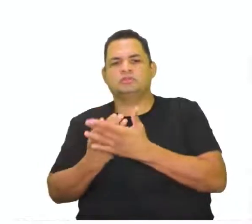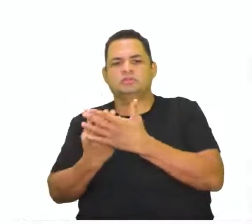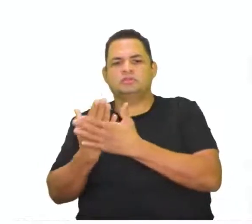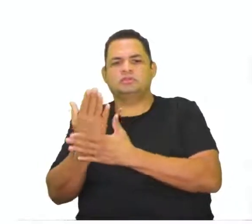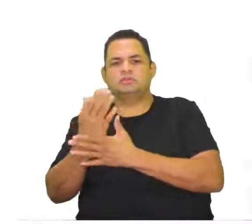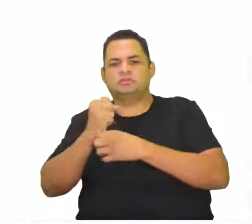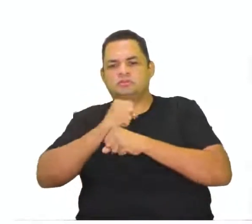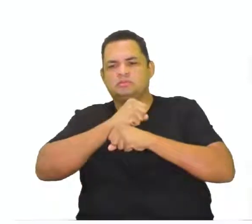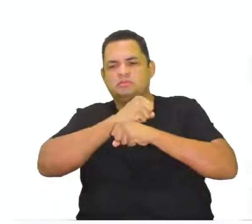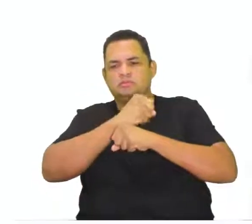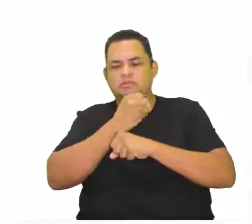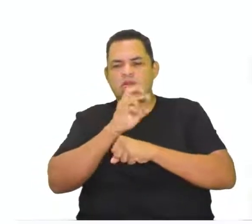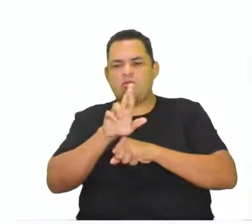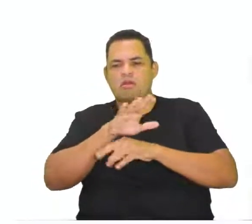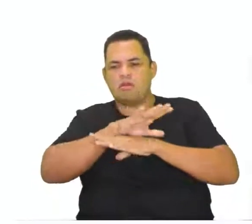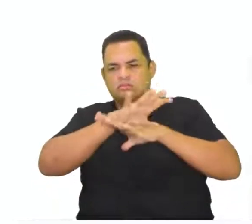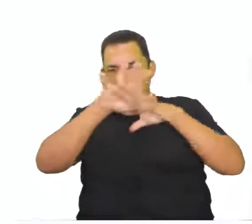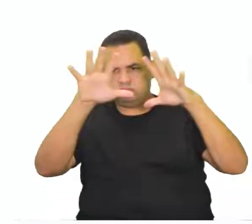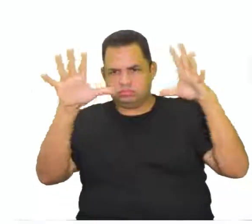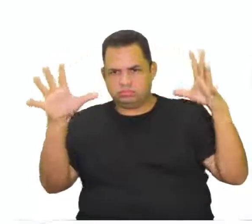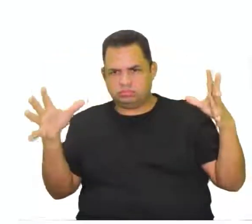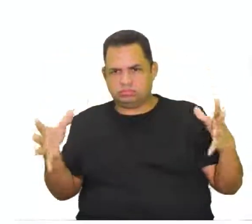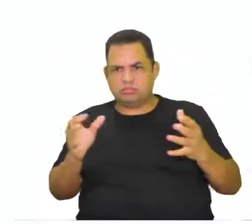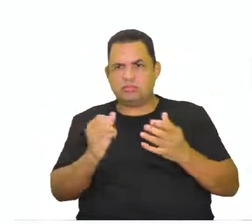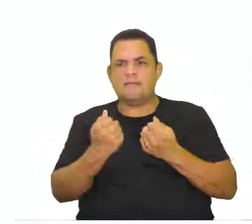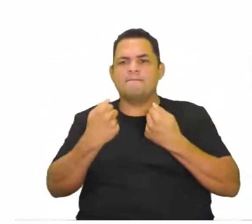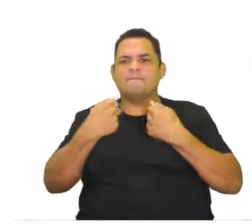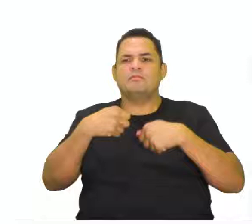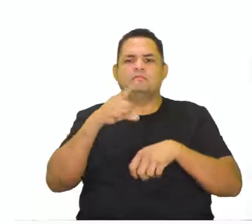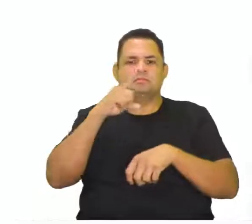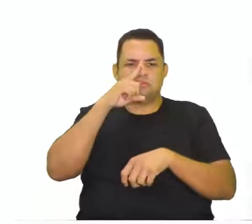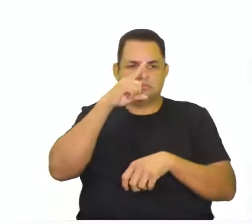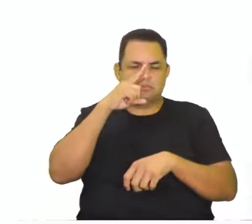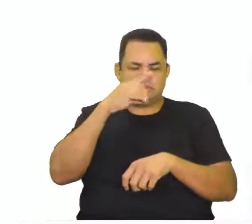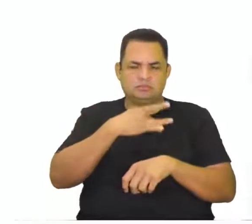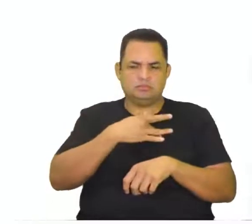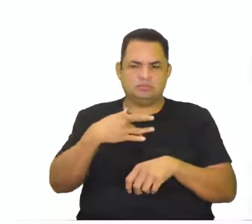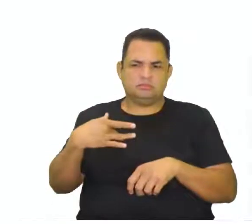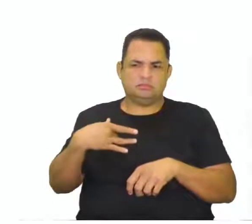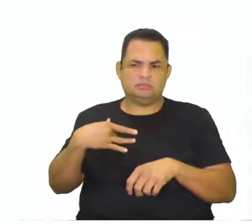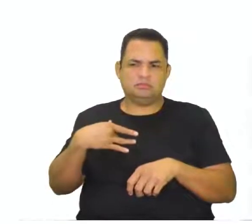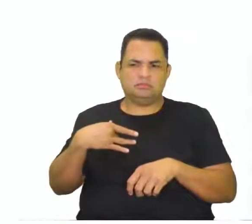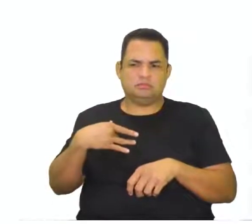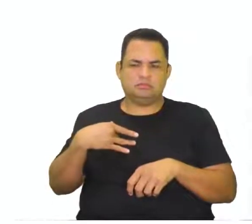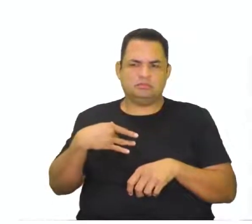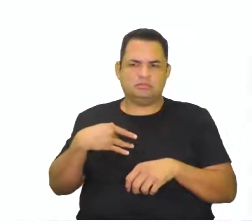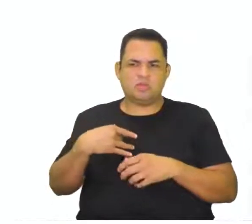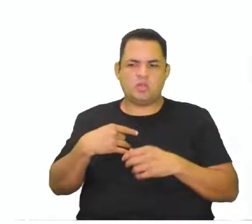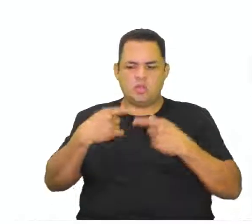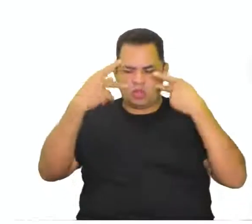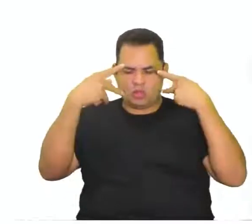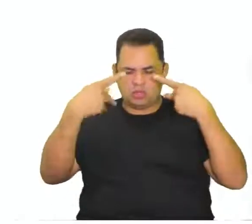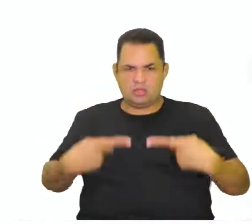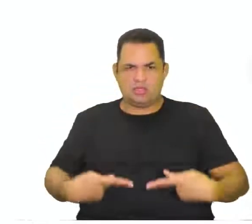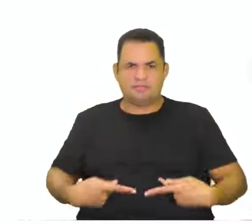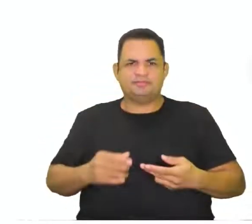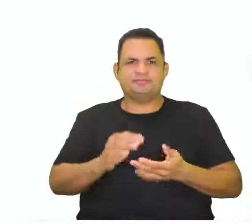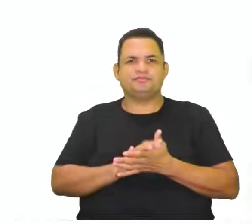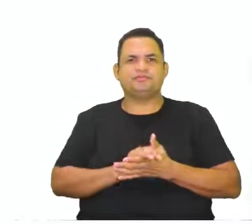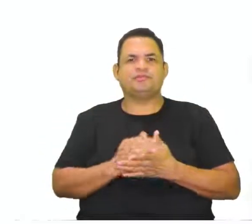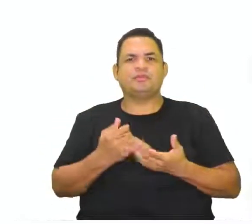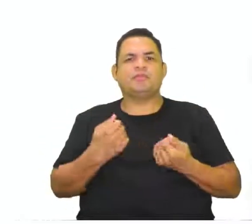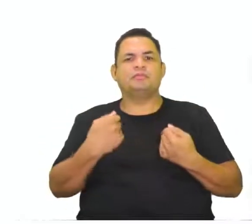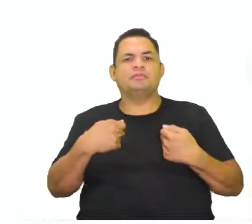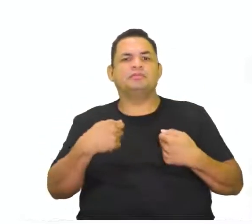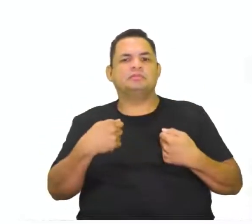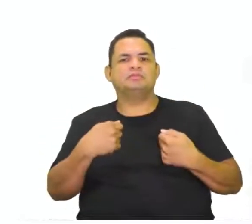óxidos gasosos na atmosfera, que podem ser nocivos à saúde humana. Por isso que elas têm que